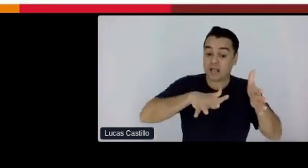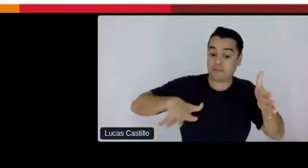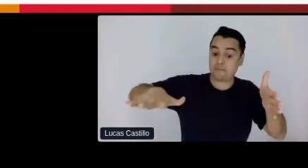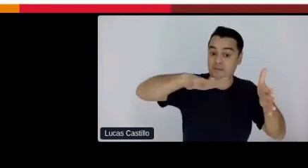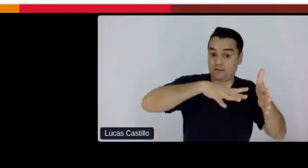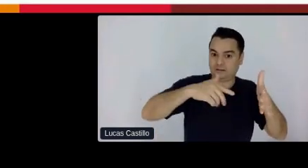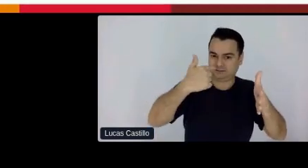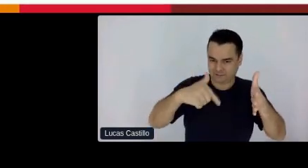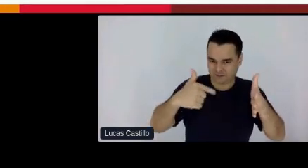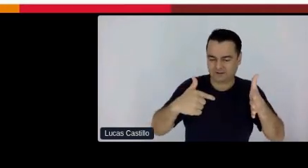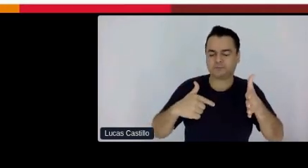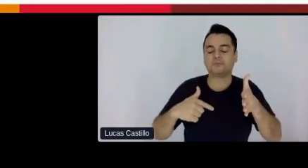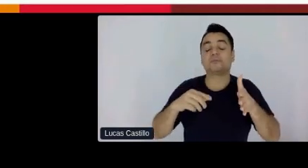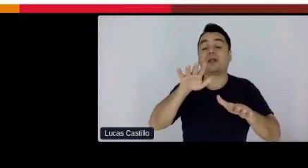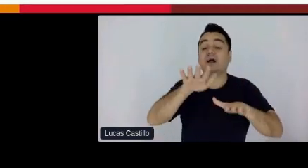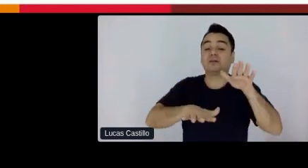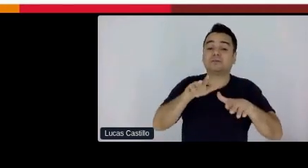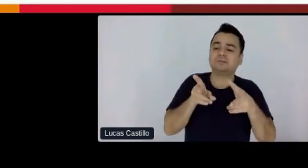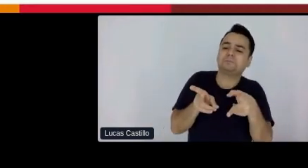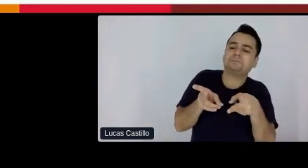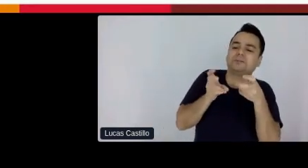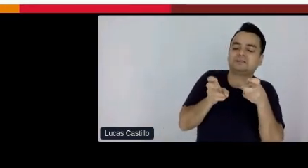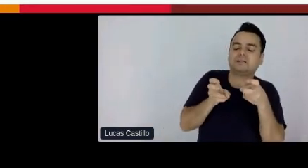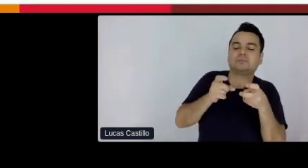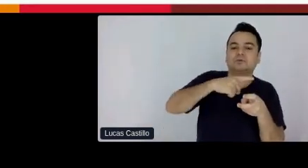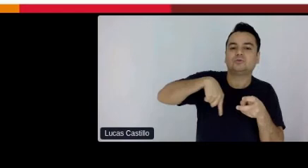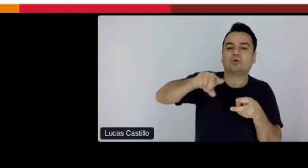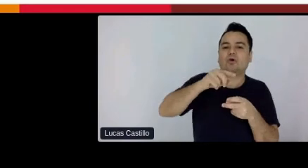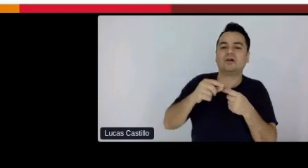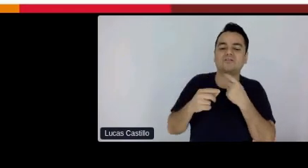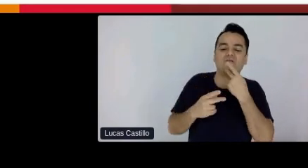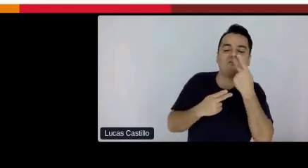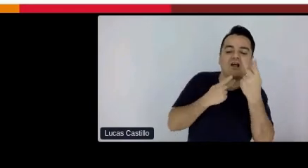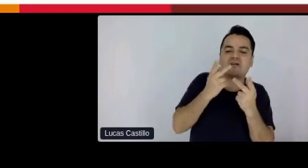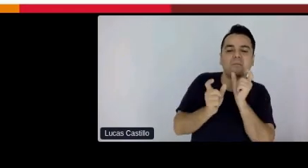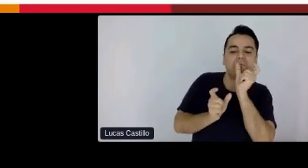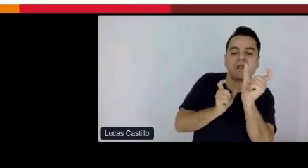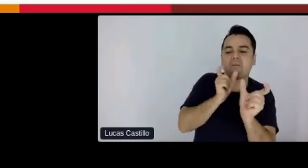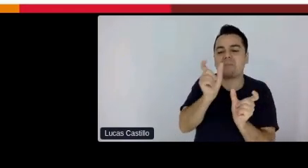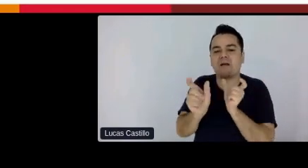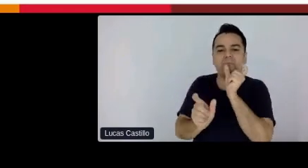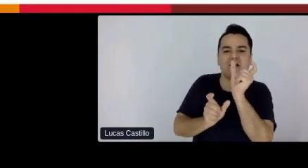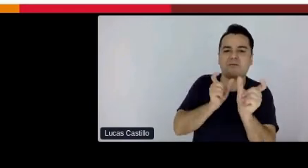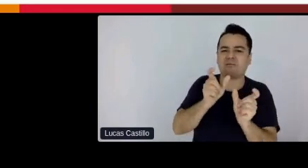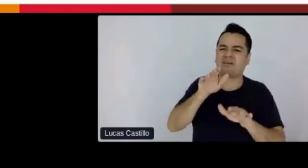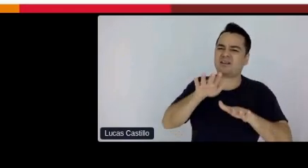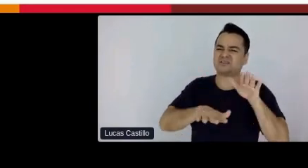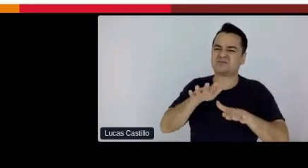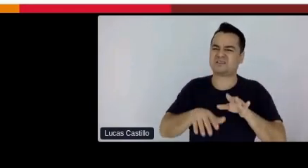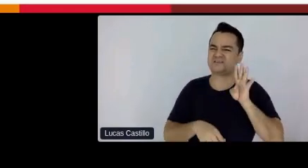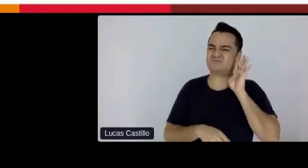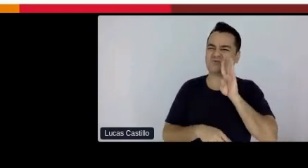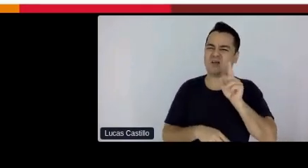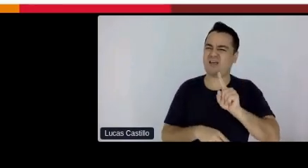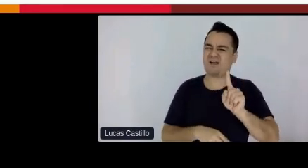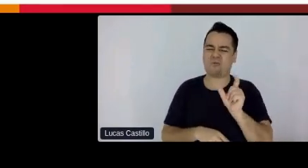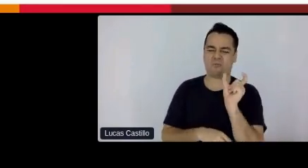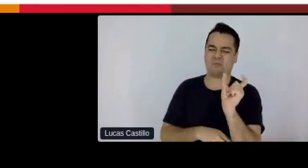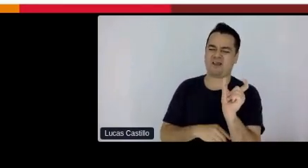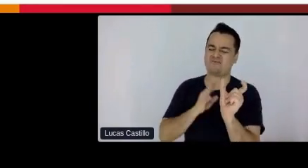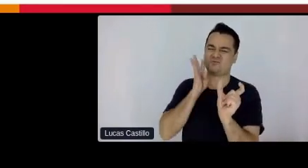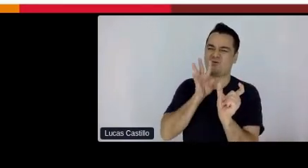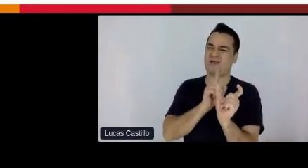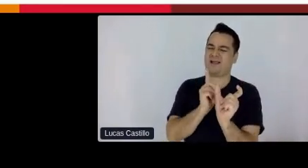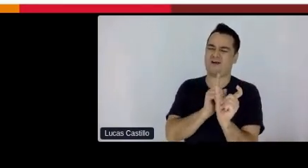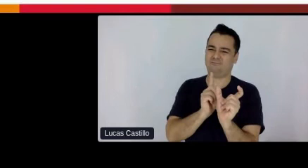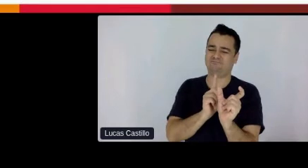a gente perceber que às vezes a gente usa no nosso dia a dia coisas que não são tão legais, sabe, de serem faladas e que